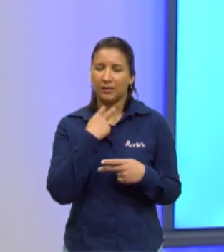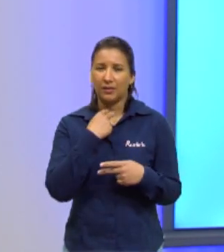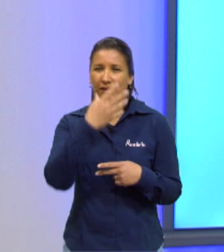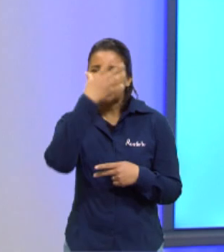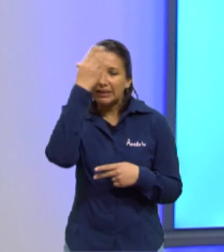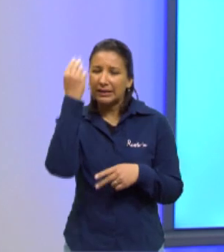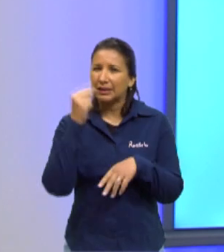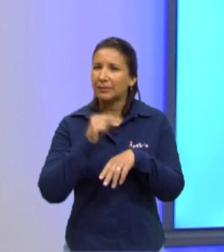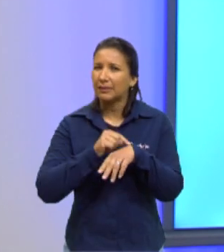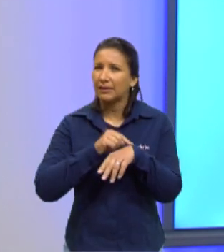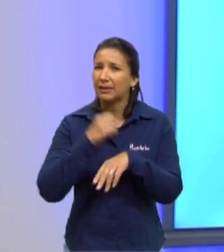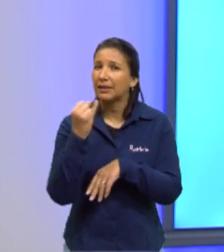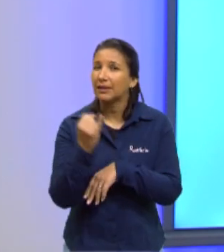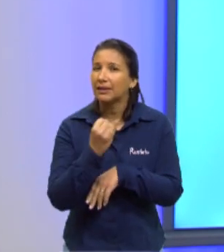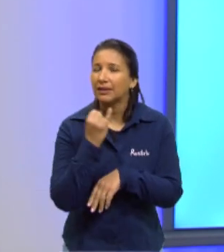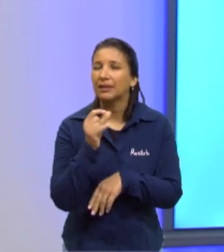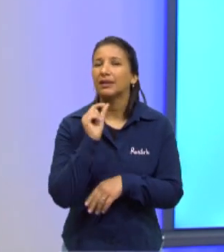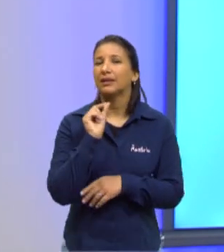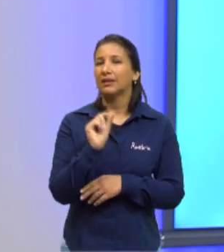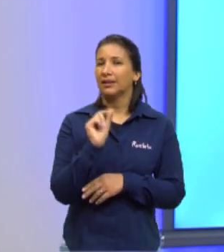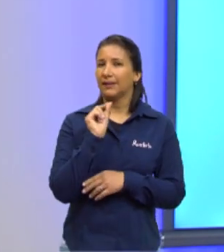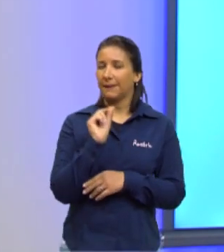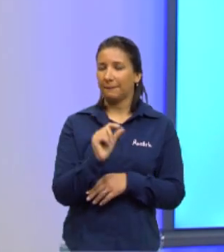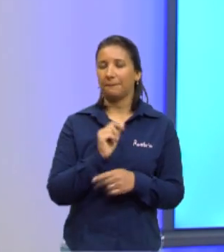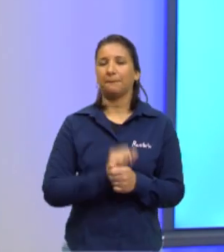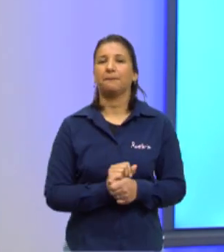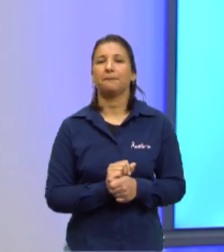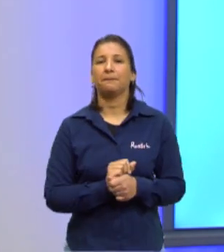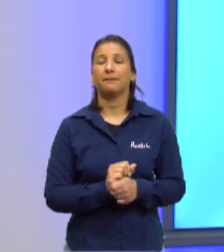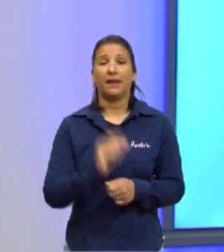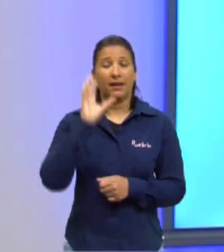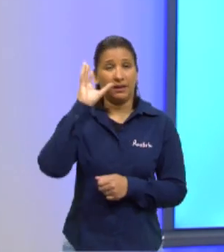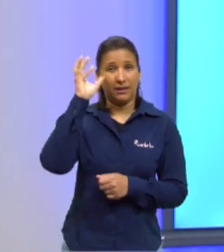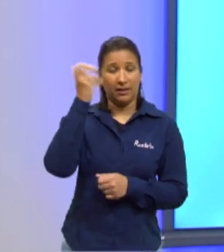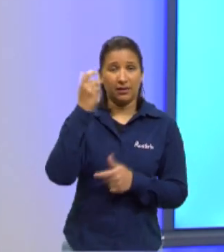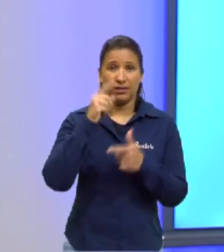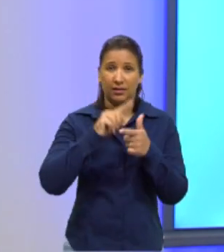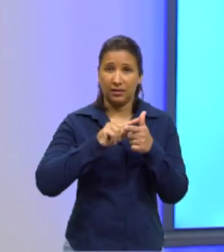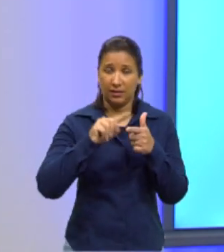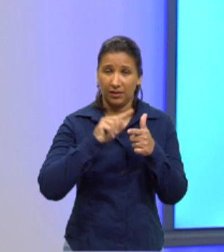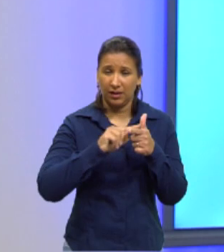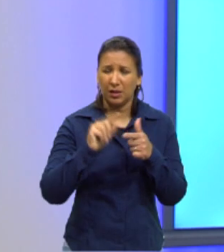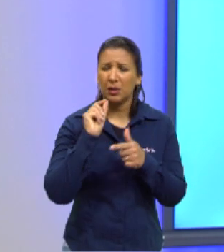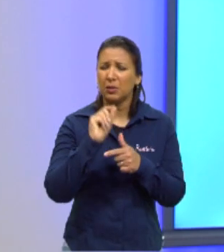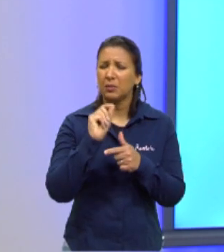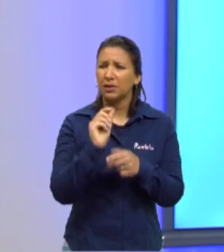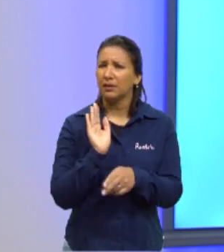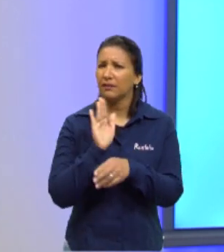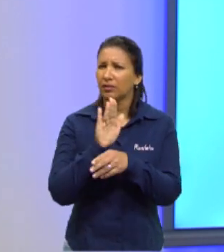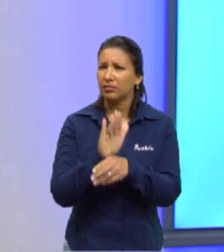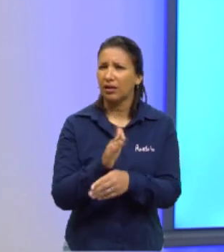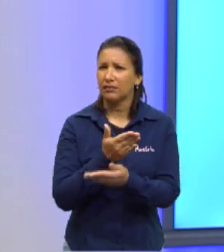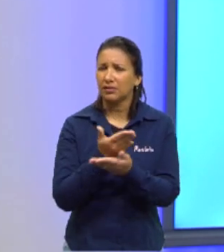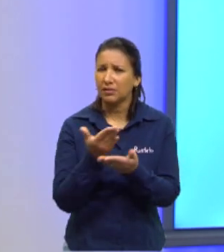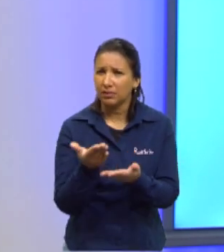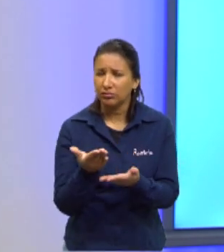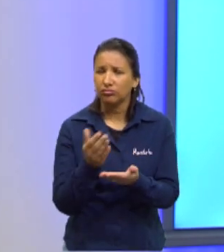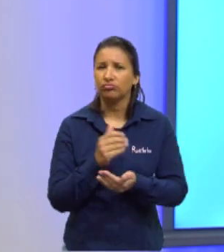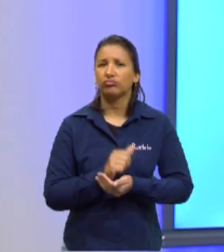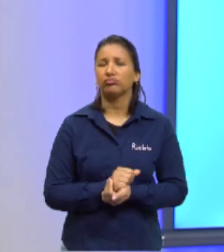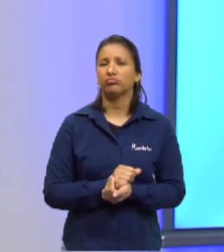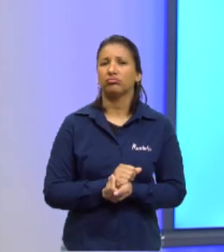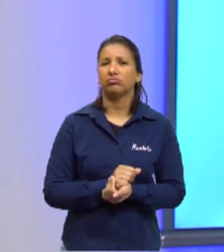momento que é importante que nessa resolução de problemas, o que que vai nos ajudar? Vai nos